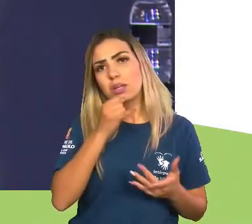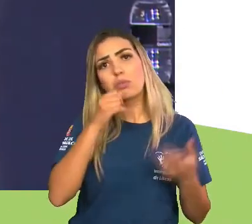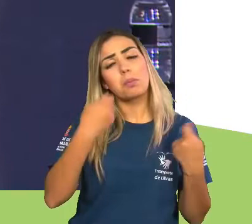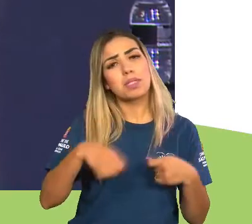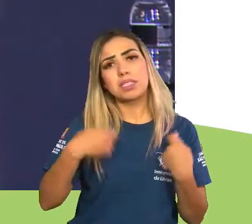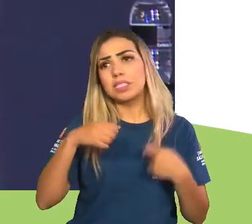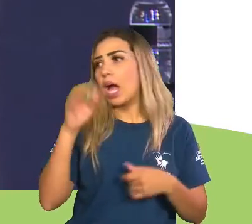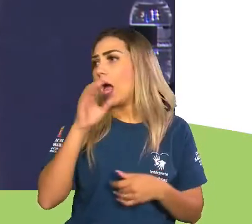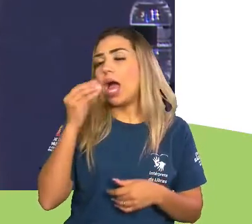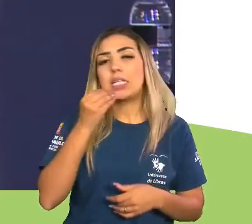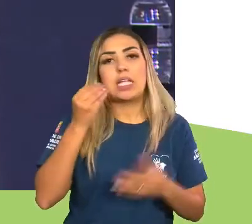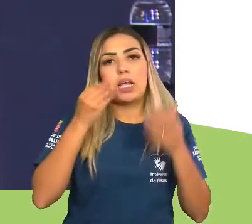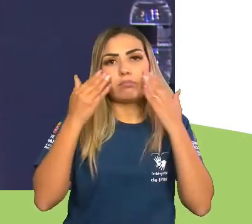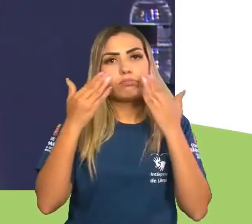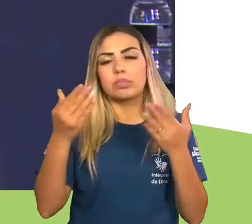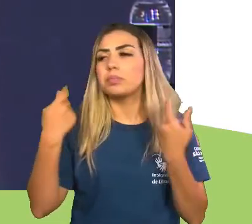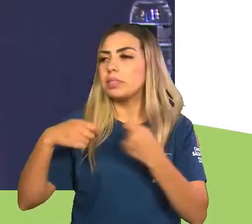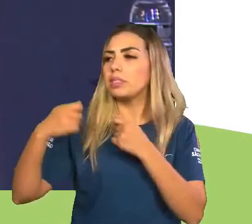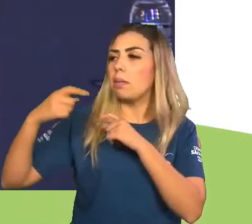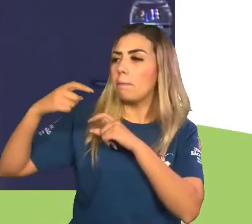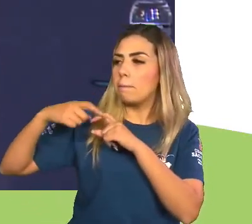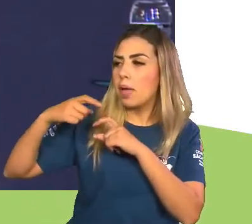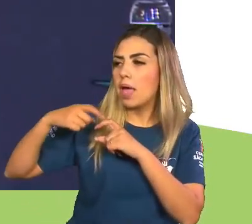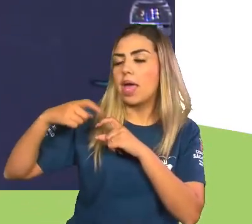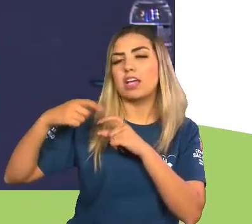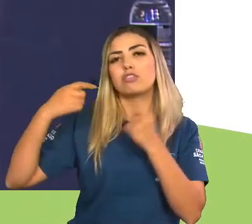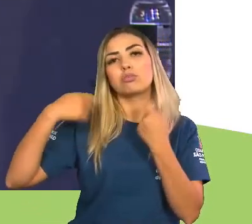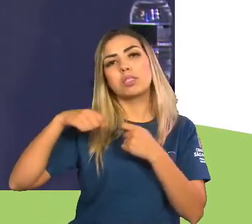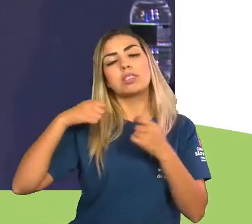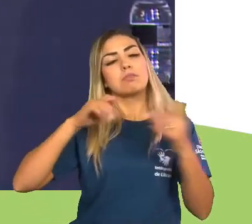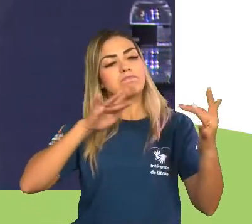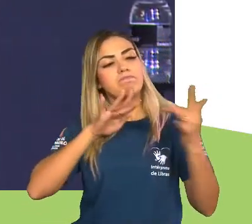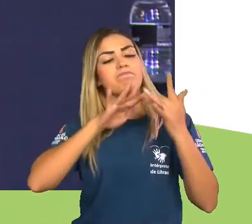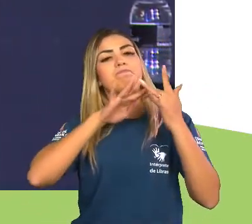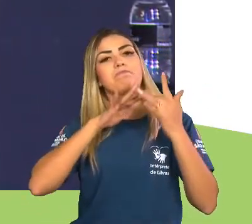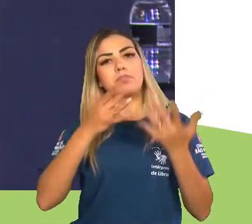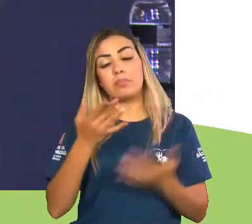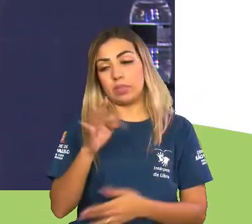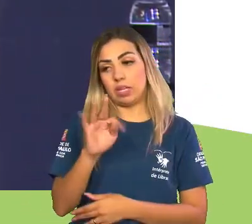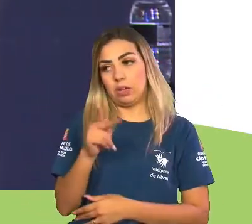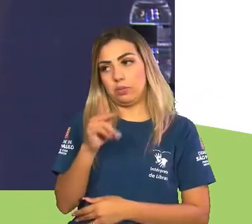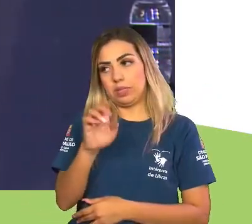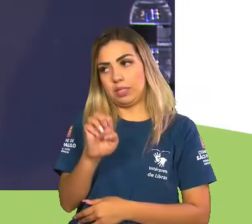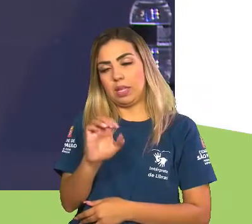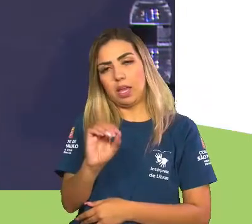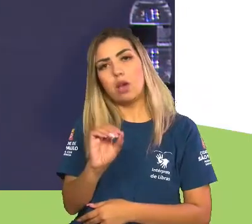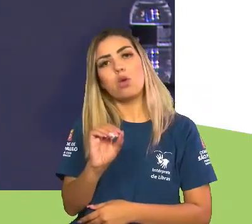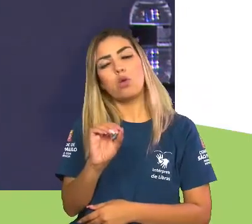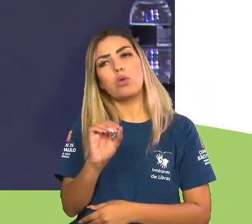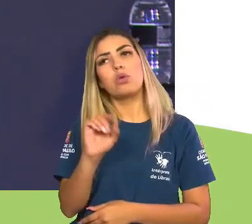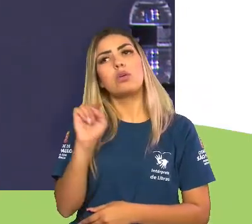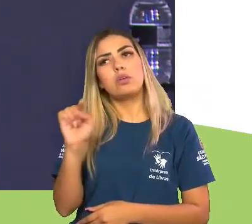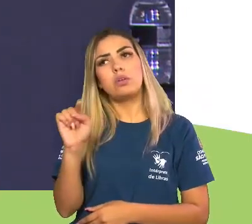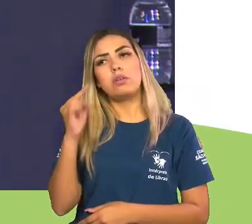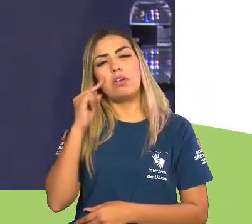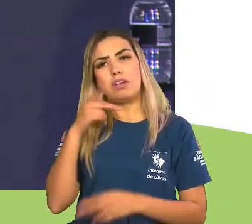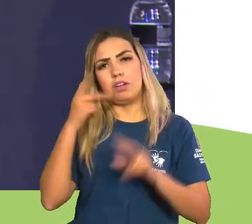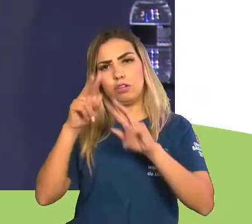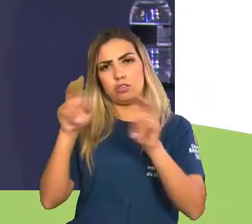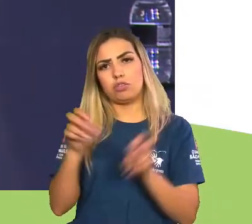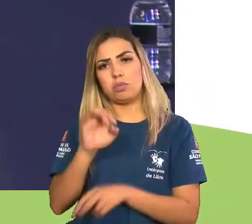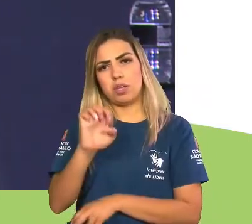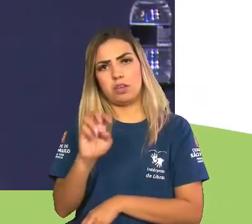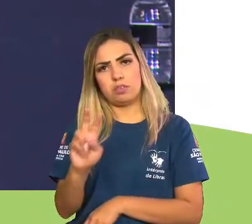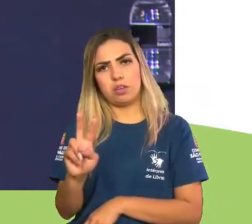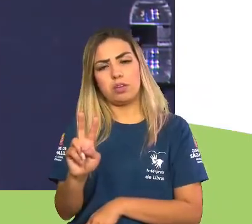também de médicos, de uma conexão, né? O Theo tem uma quantidade, falando de epidermólise bolhosa, tem